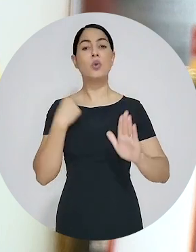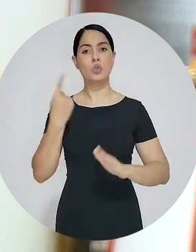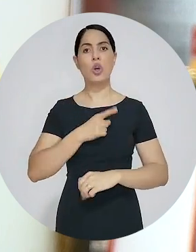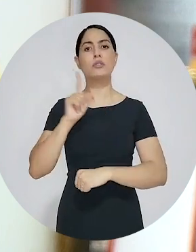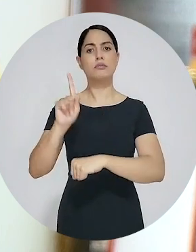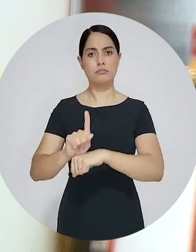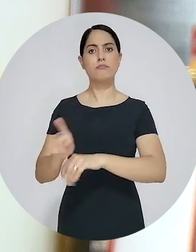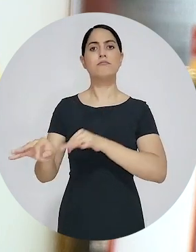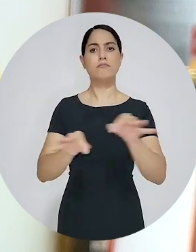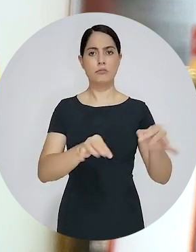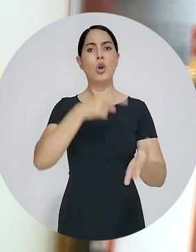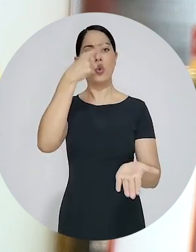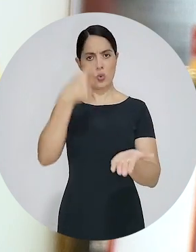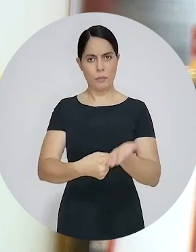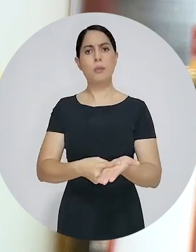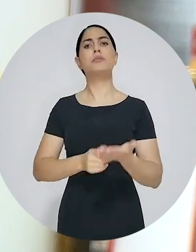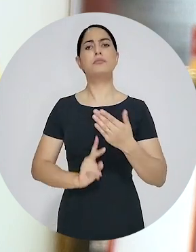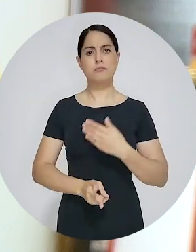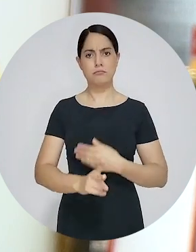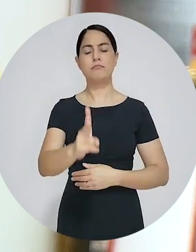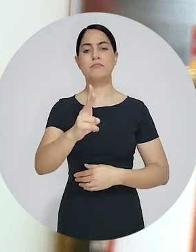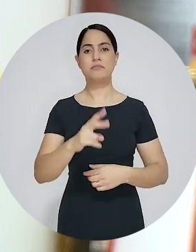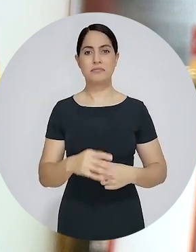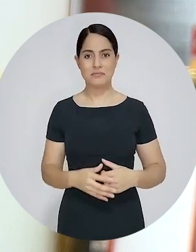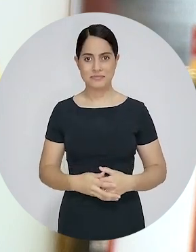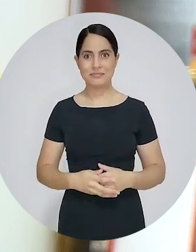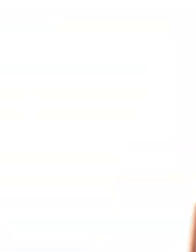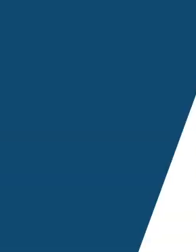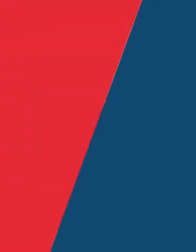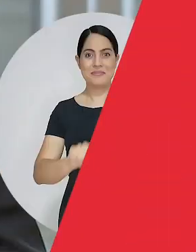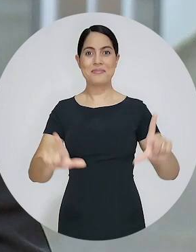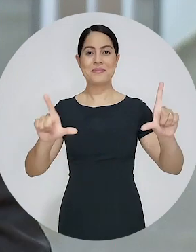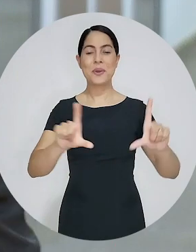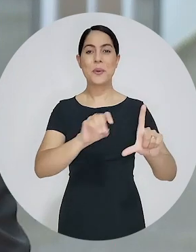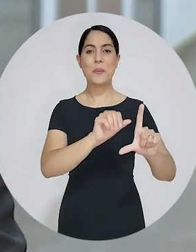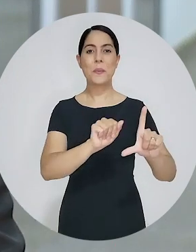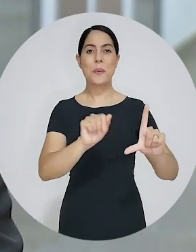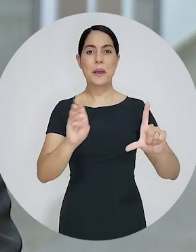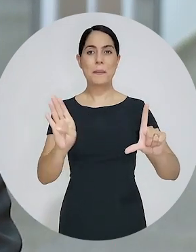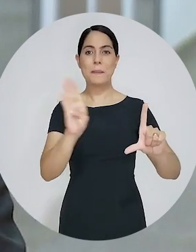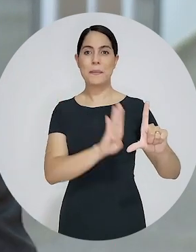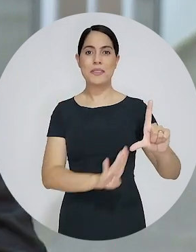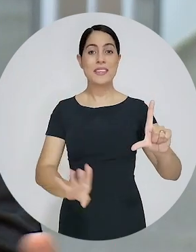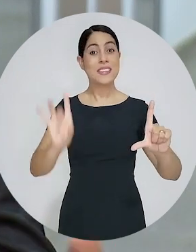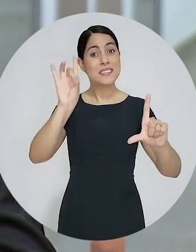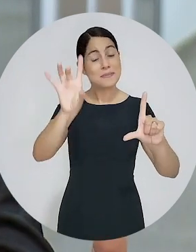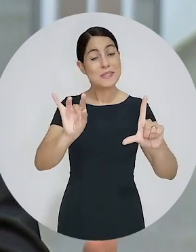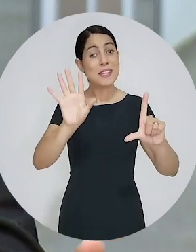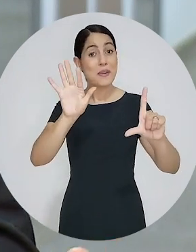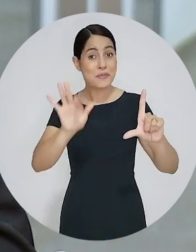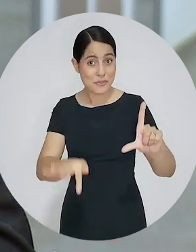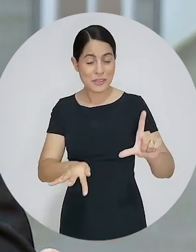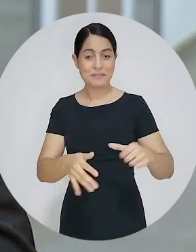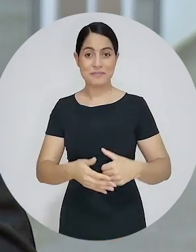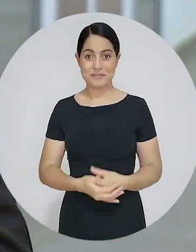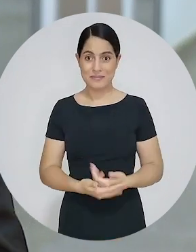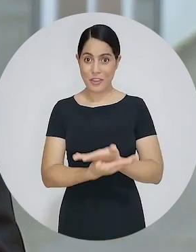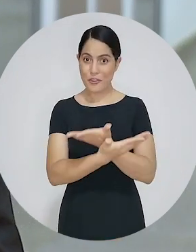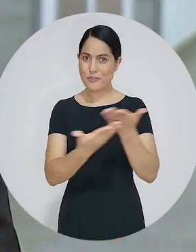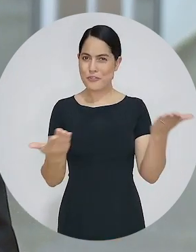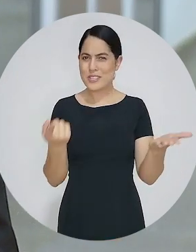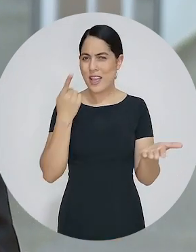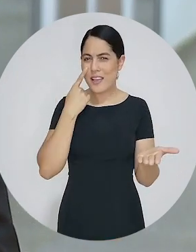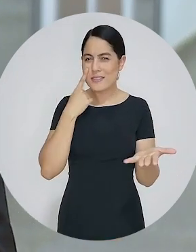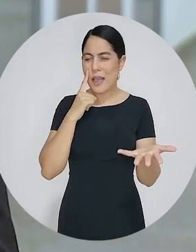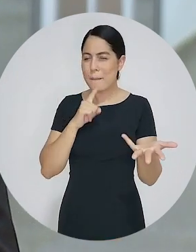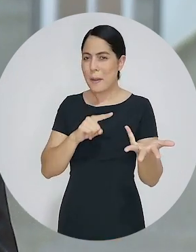estatuto. Esse é um compromisso da nossa gestão e seguirei assim até o final. Este programa especial da Ordem dos Advogados do Brasil fica